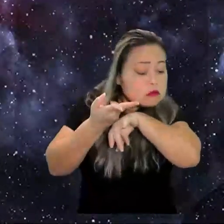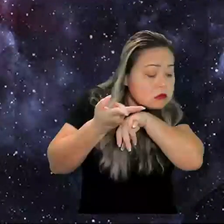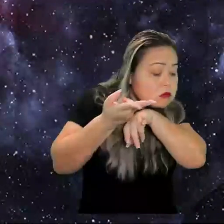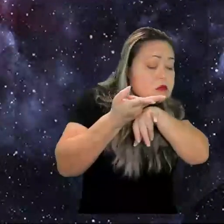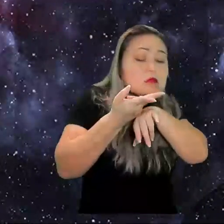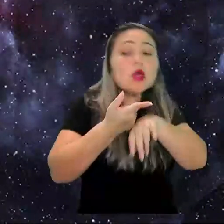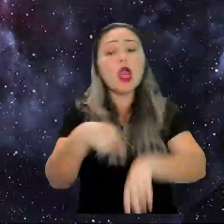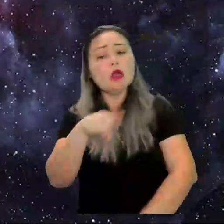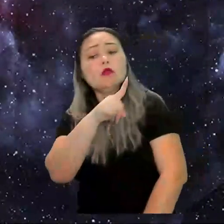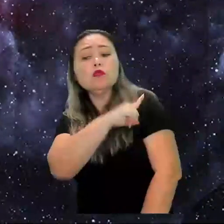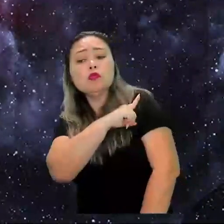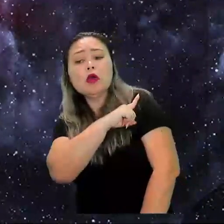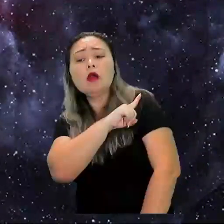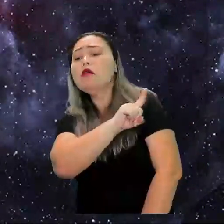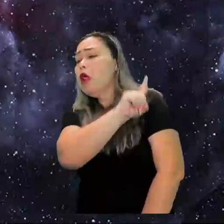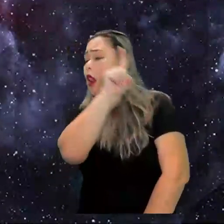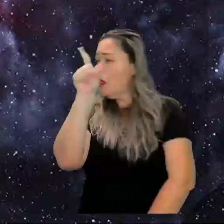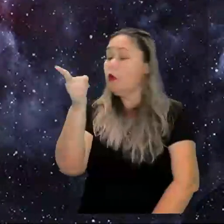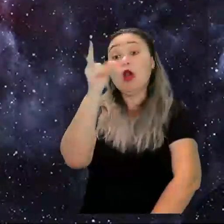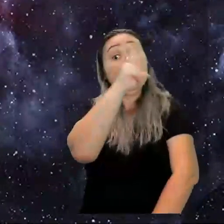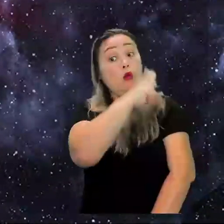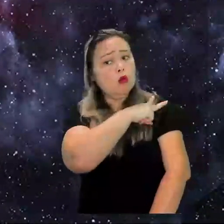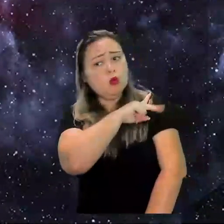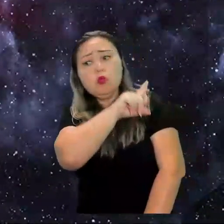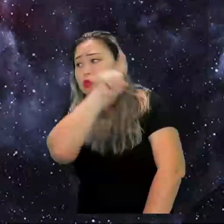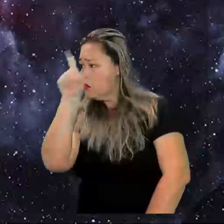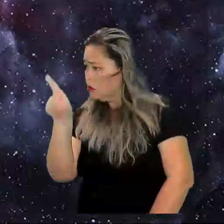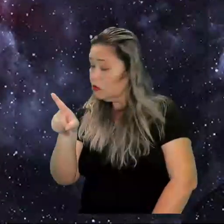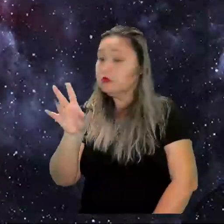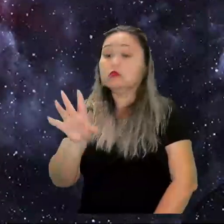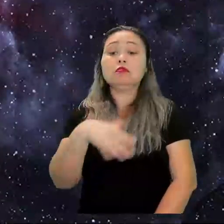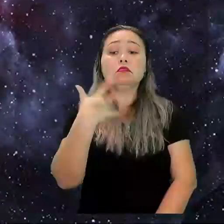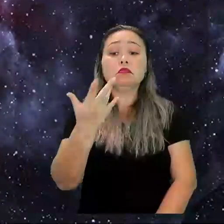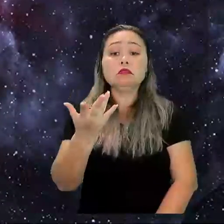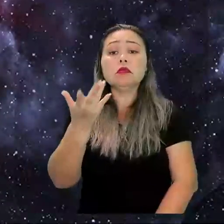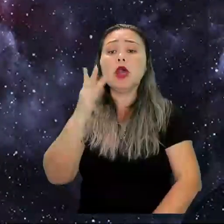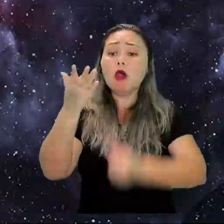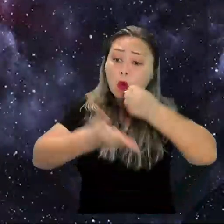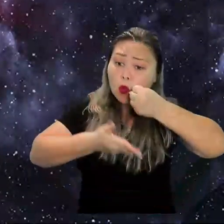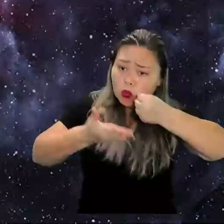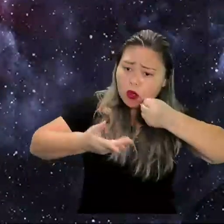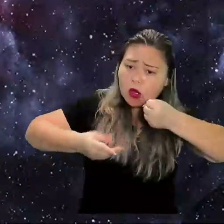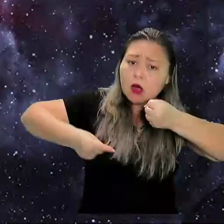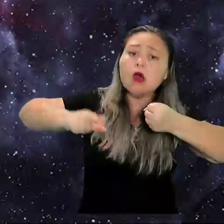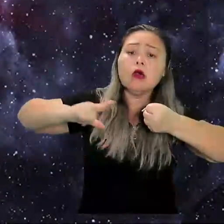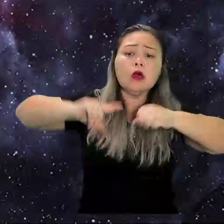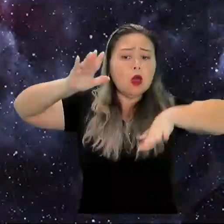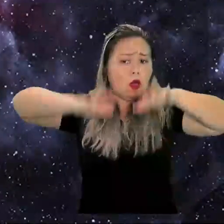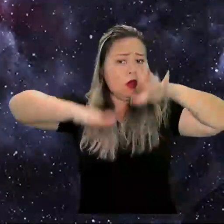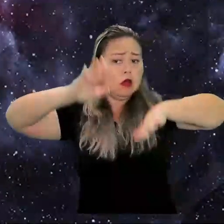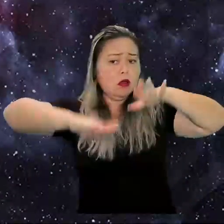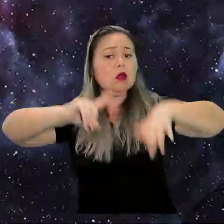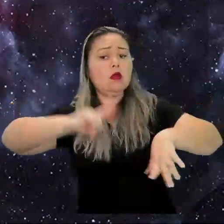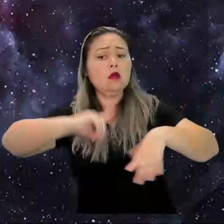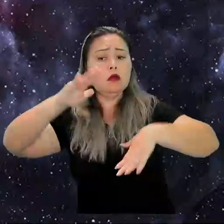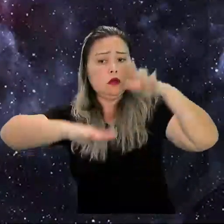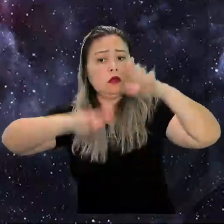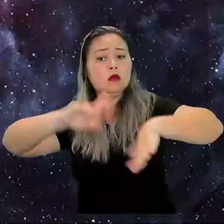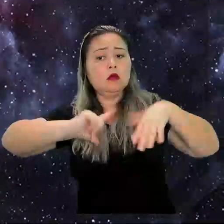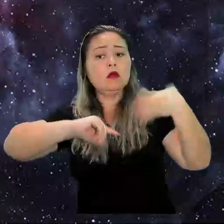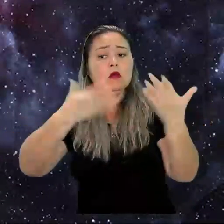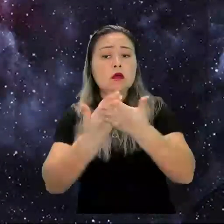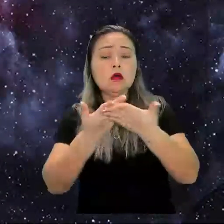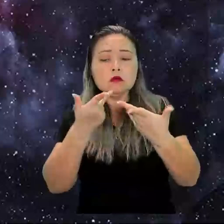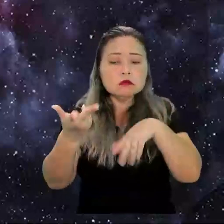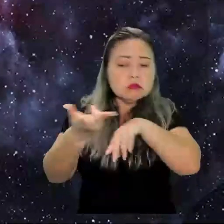aula. É do primeiro ano? Vai no primeiro ano. É no segundo? Vai no segundo. É do fundamental? Nós temos algumas também, né? Do fundamental. Também,